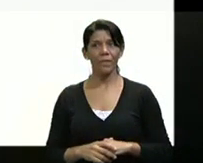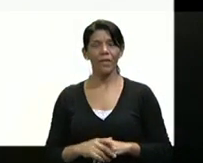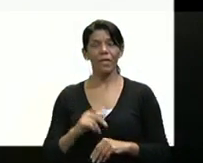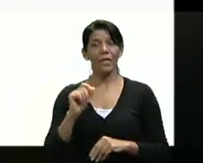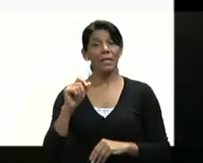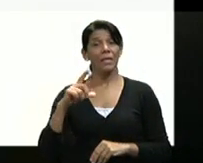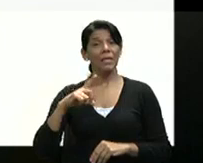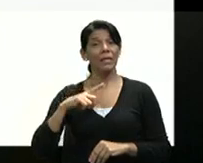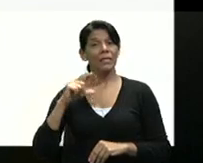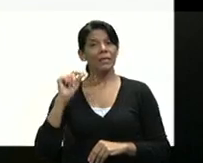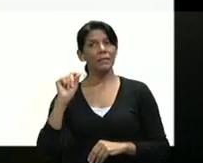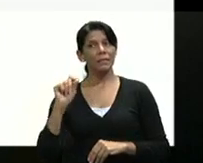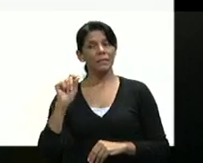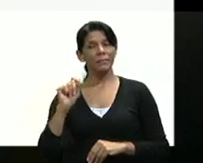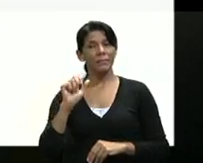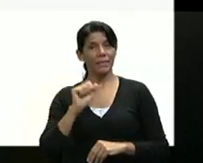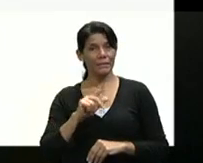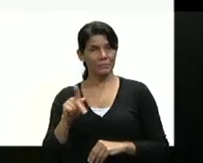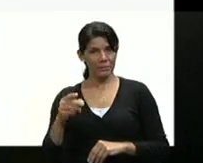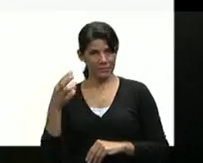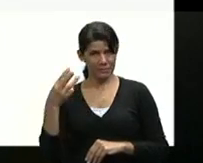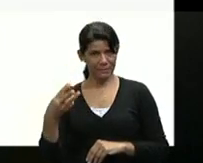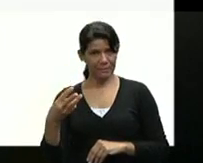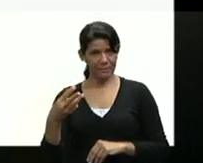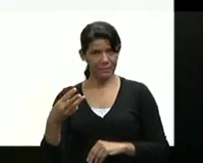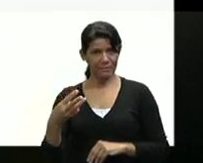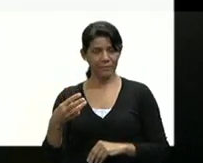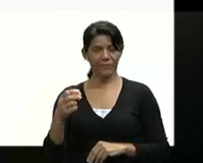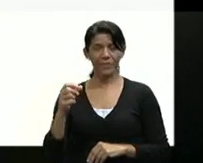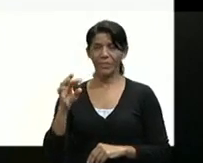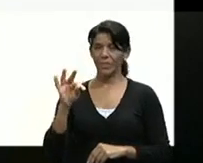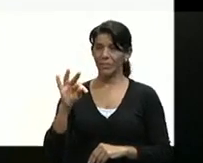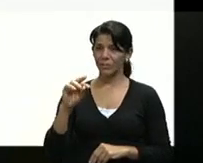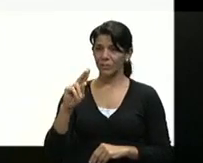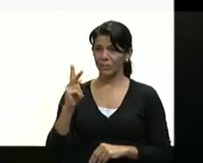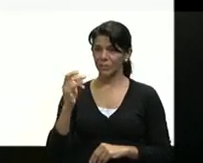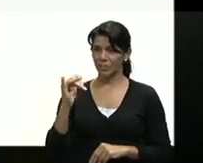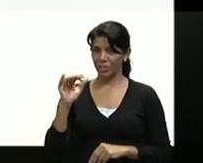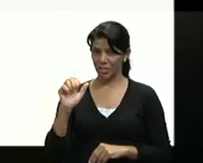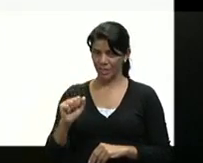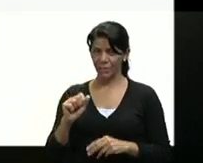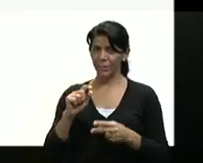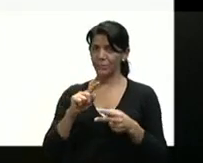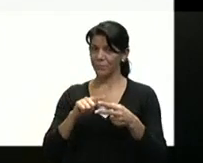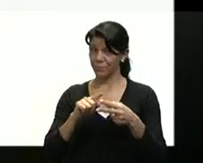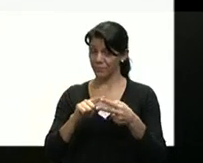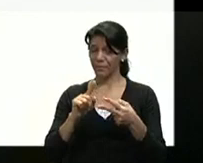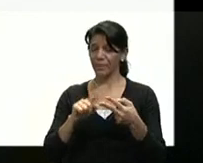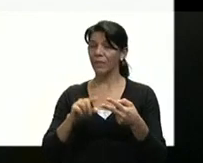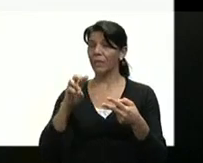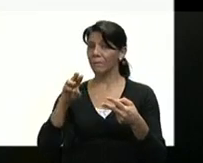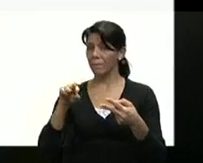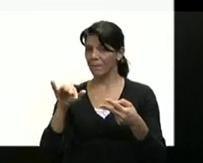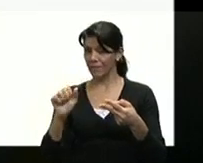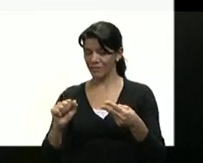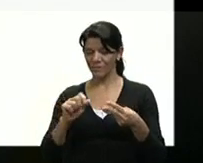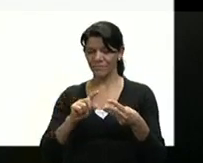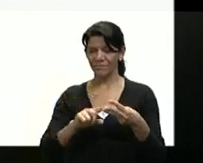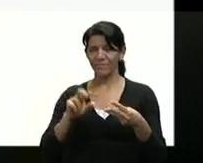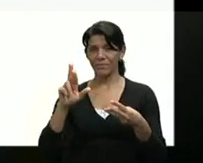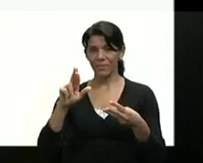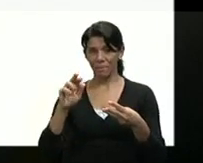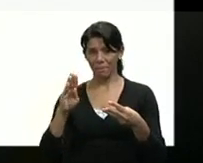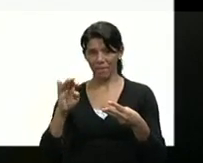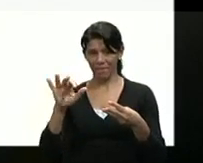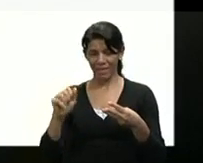Nós temos aqui na situação problema 3, né, que Tiago, Mateus e Rebeca, né, como nós vimos no nosso